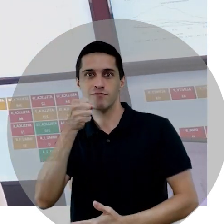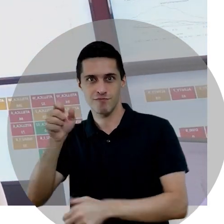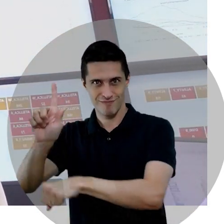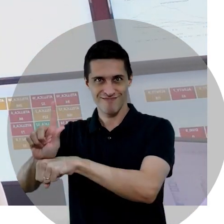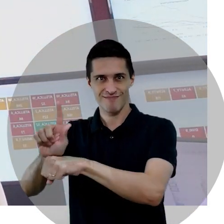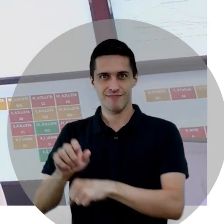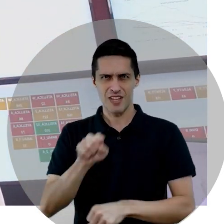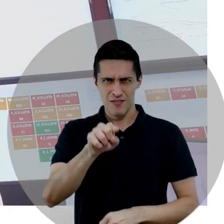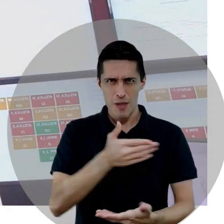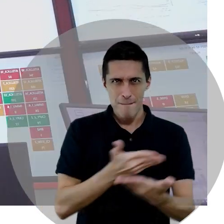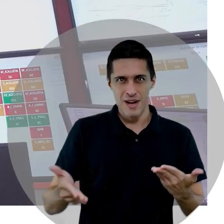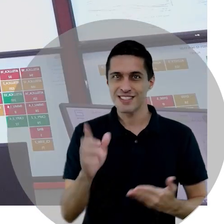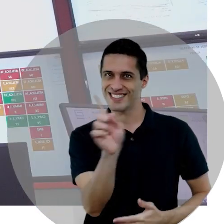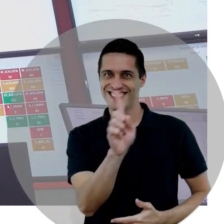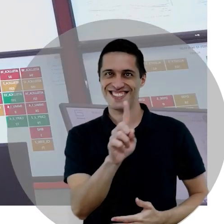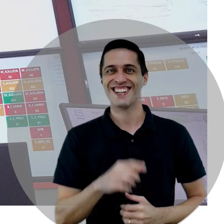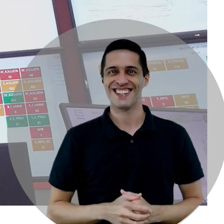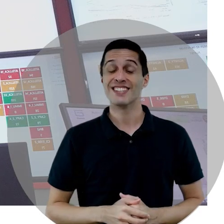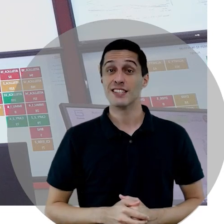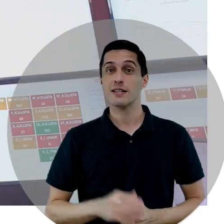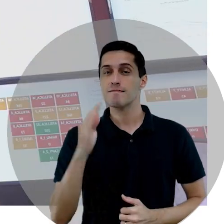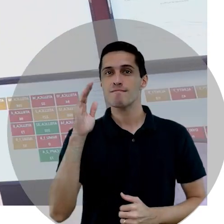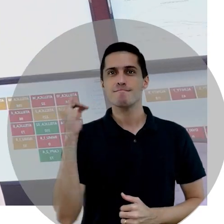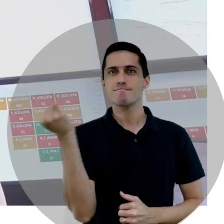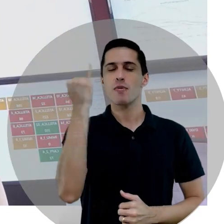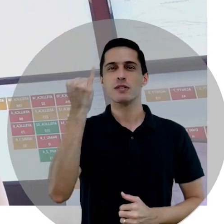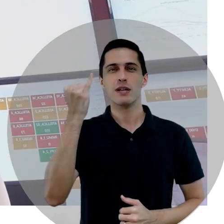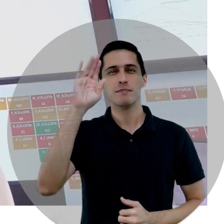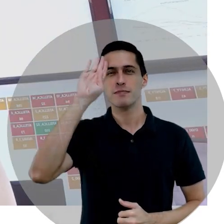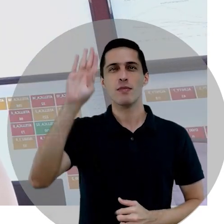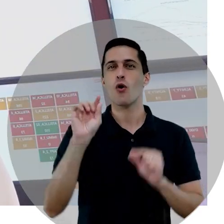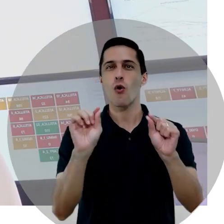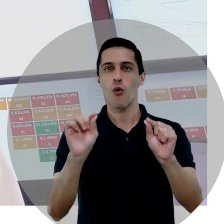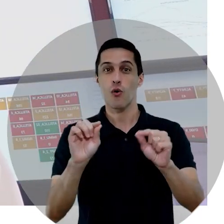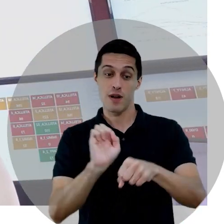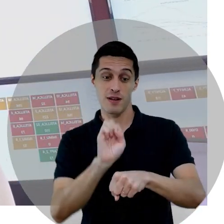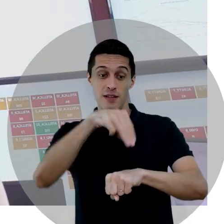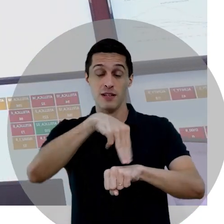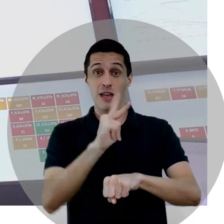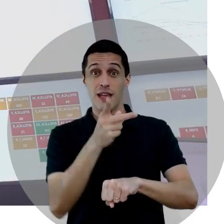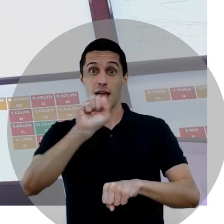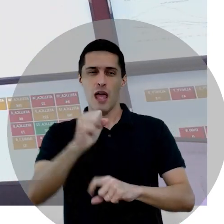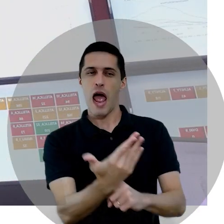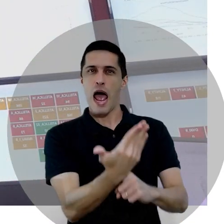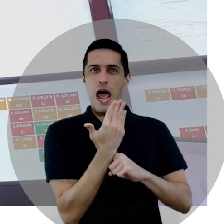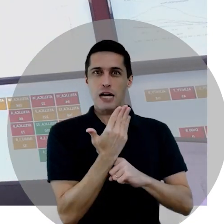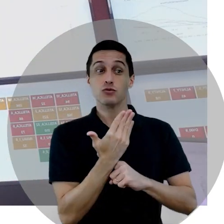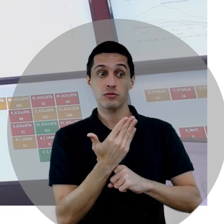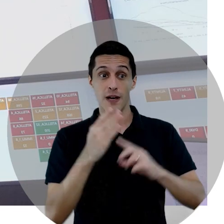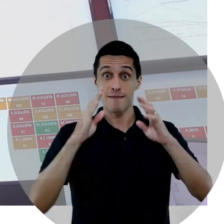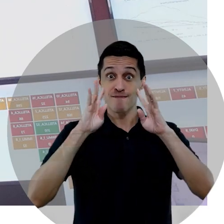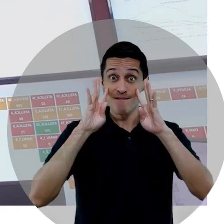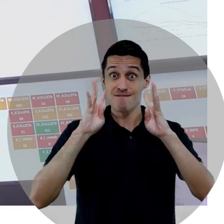fim, a entrevista com o gestor. Você não vai ficar de fora dessa, né? Para mim, o mais importante foi descobrir o quanto a Healthineers pensa no